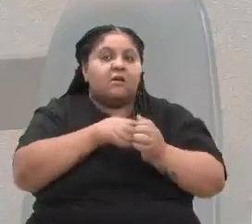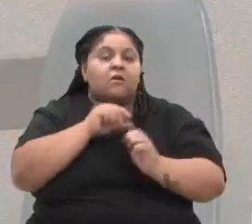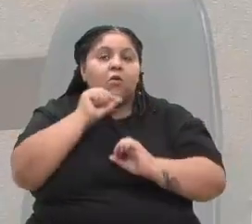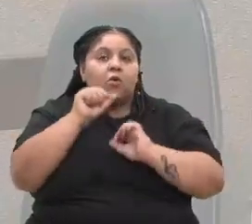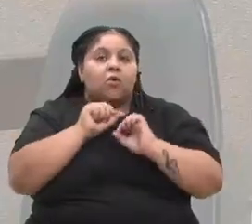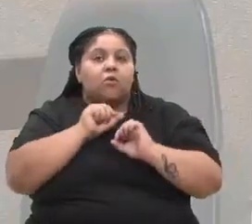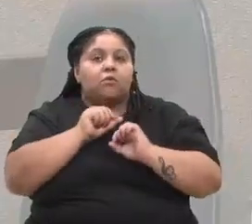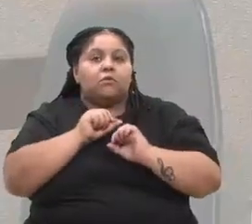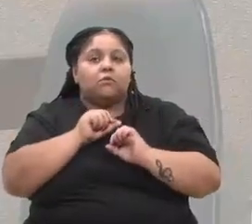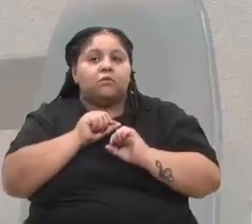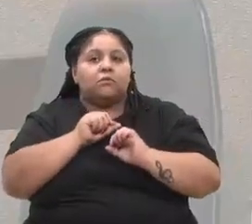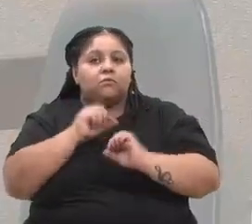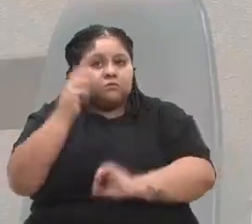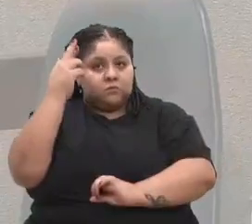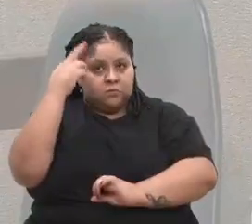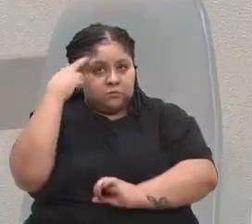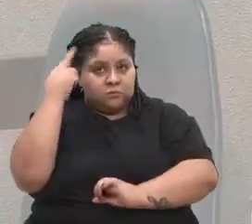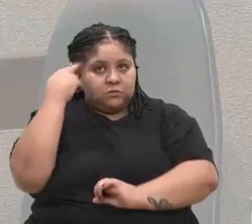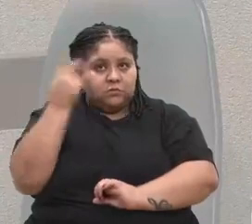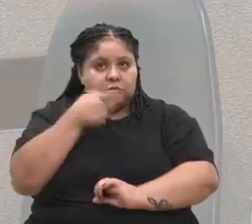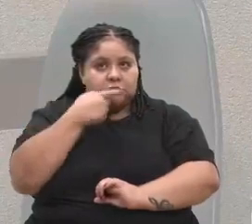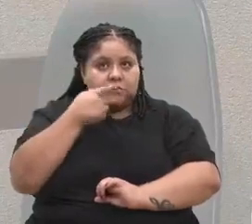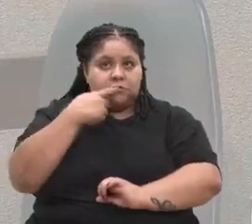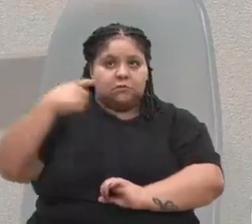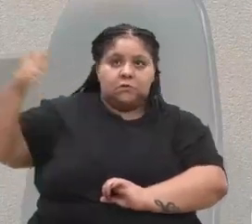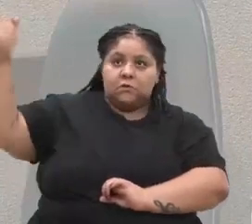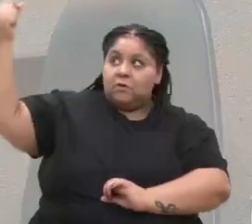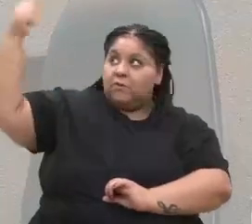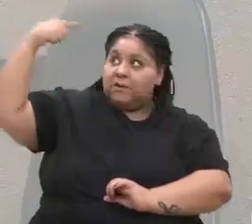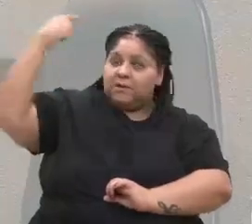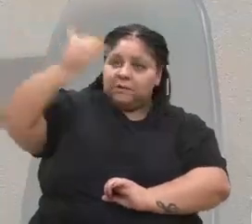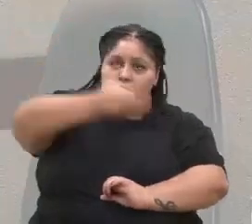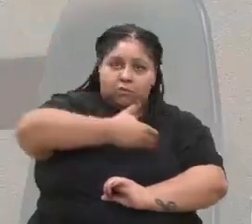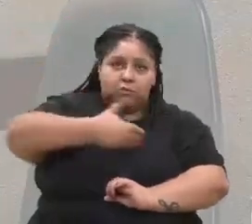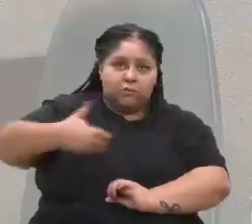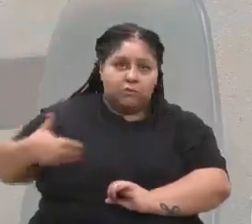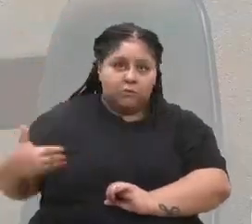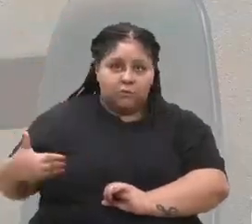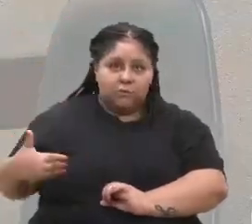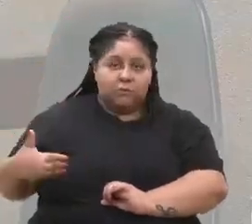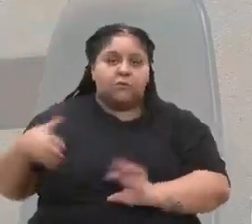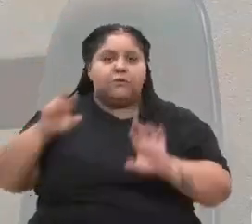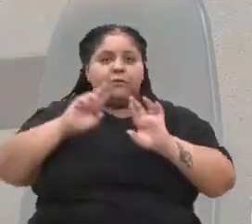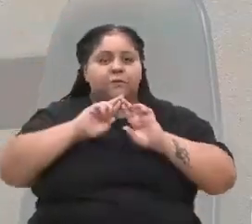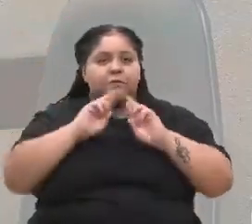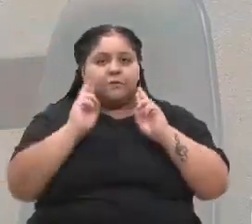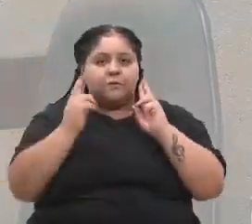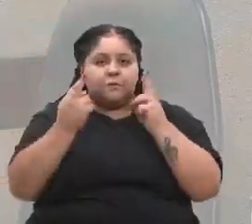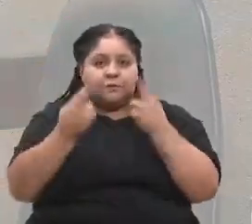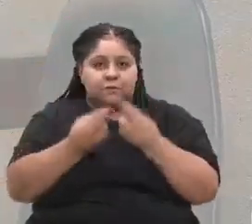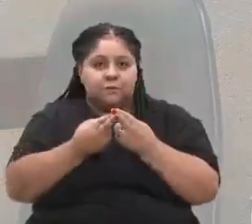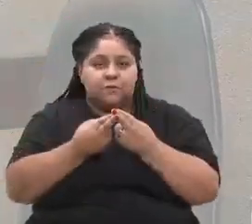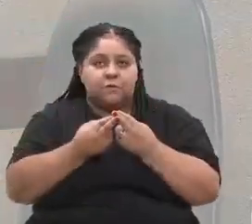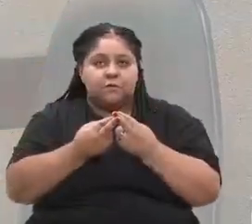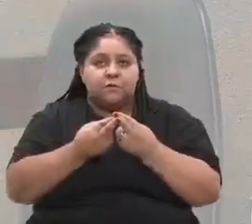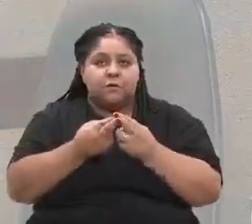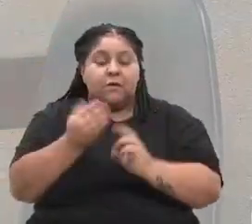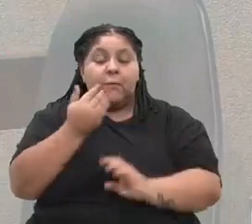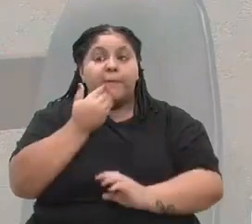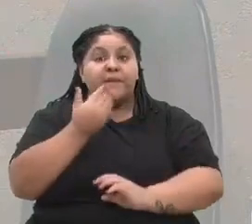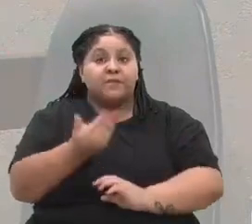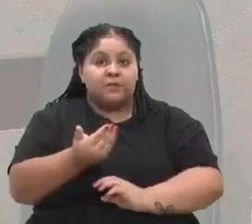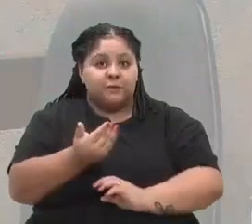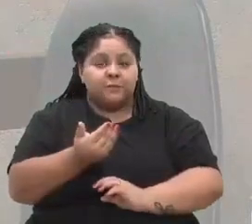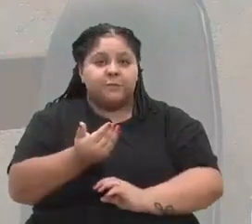colega Rafael Bueno falou sobre a iluminação pública. Numa reunião, eu solicitei